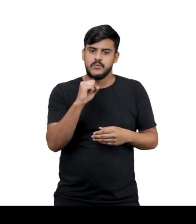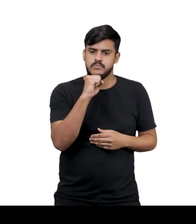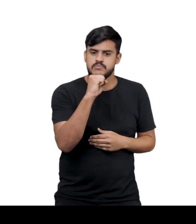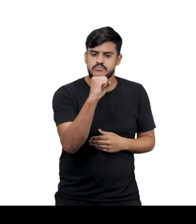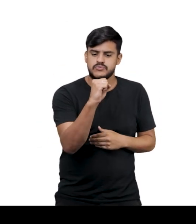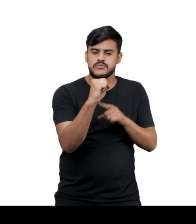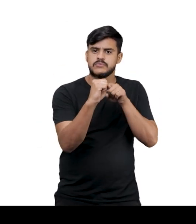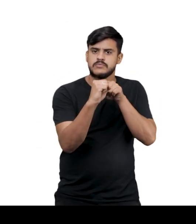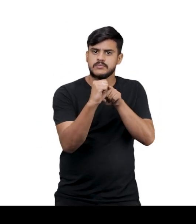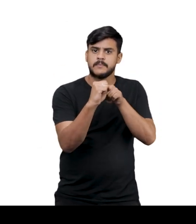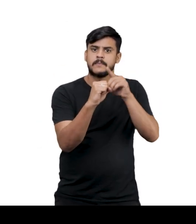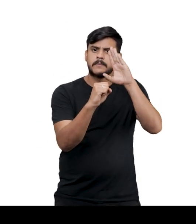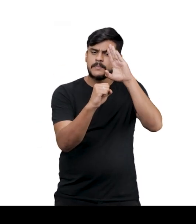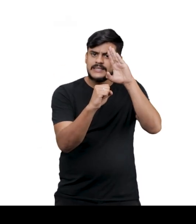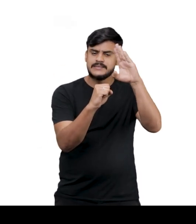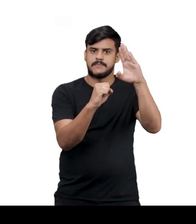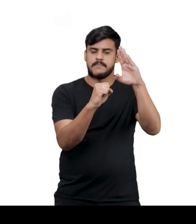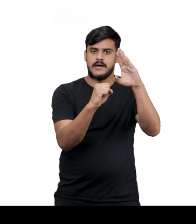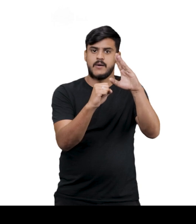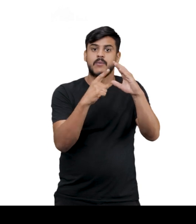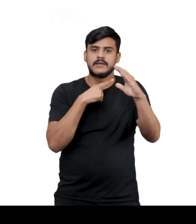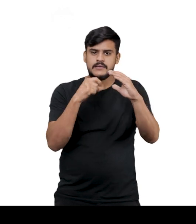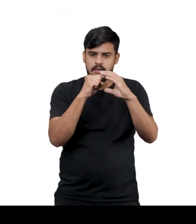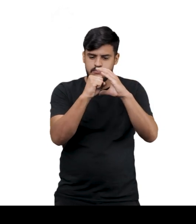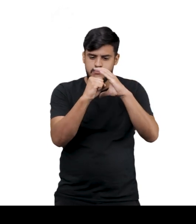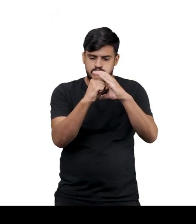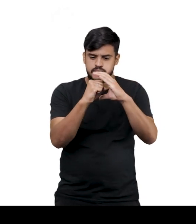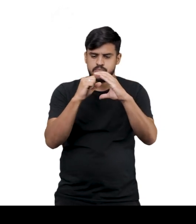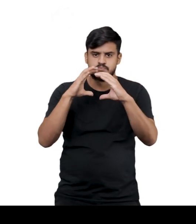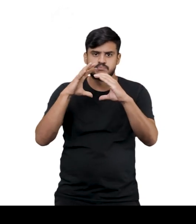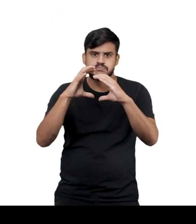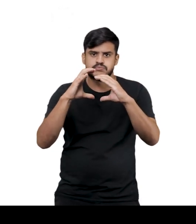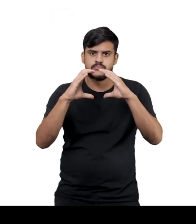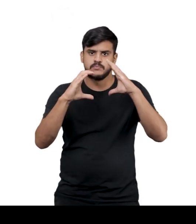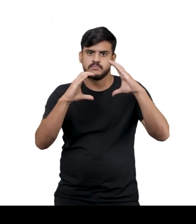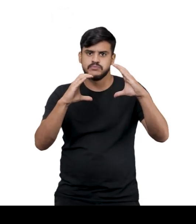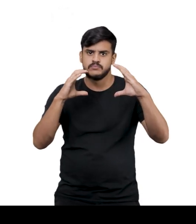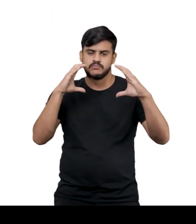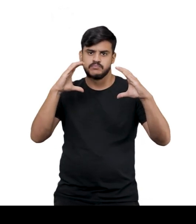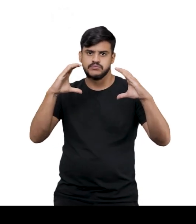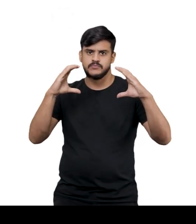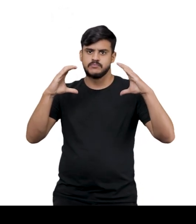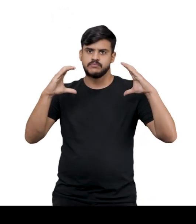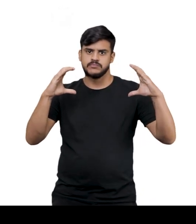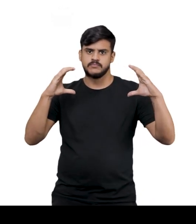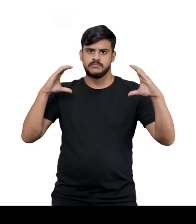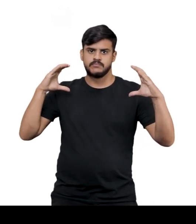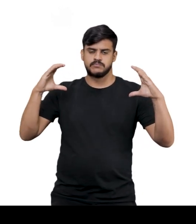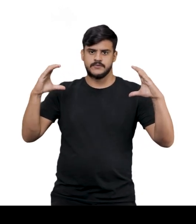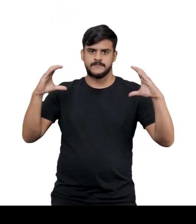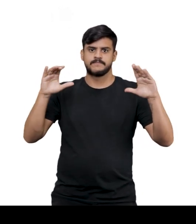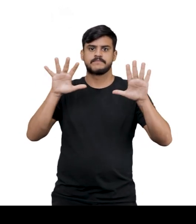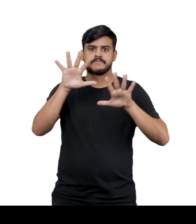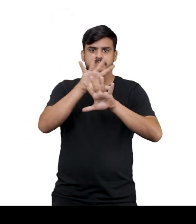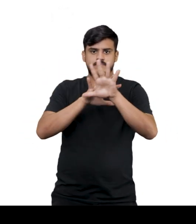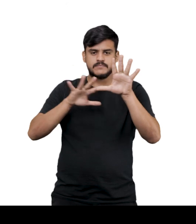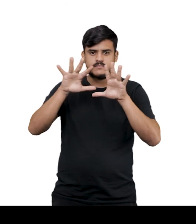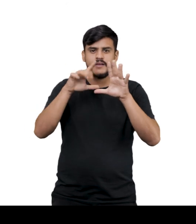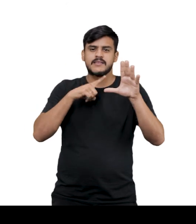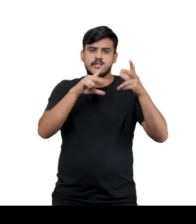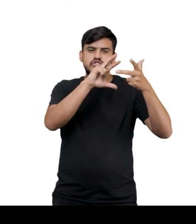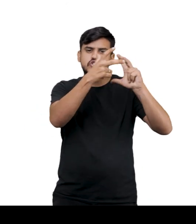é representado como o ponto de origem, de onde anéis de cores vibrantes irradiam, iluminando a complexa